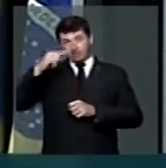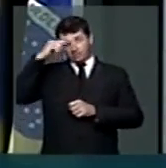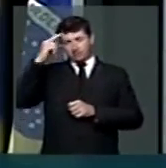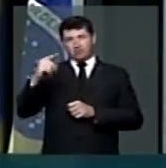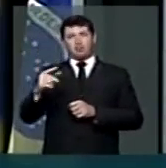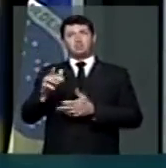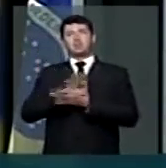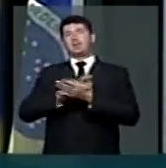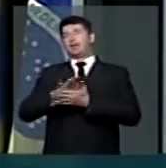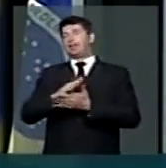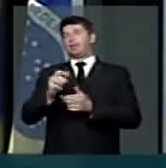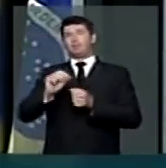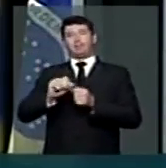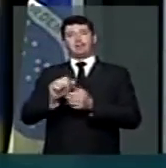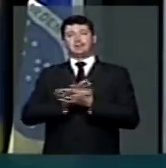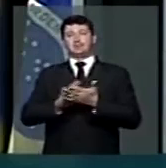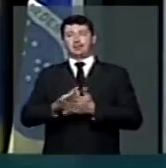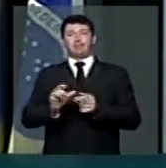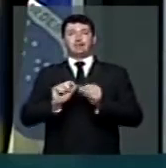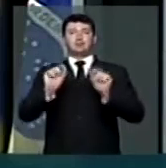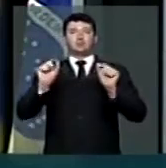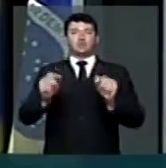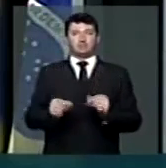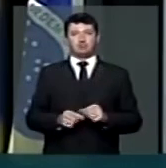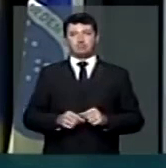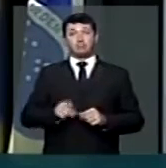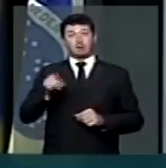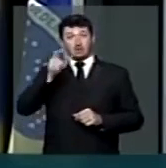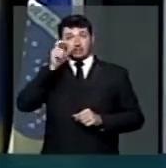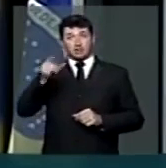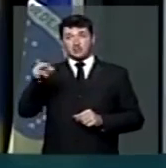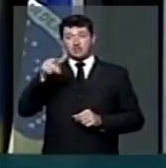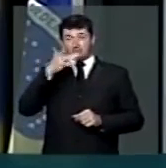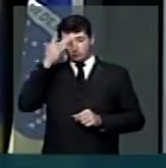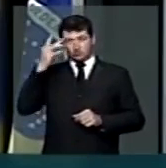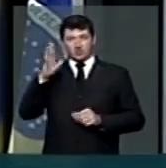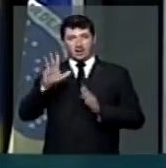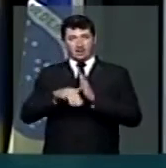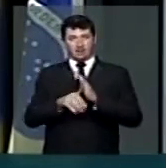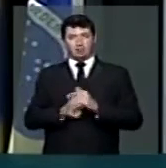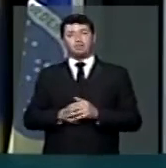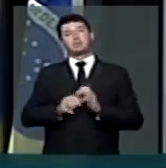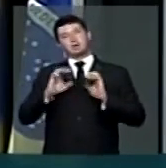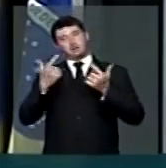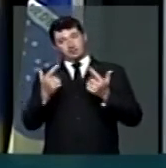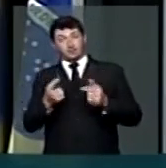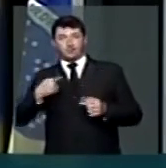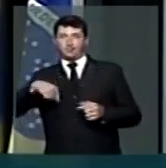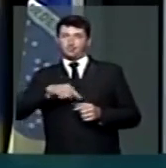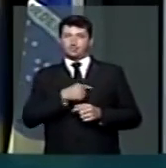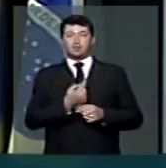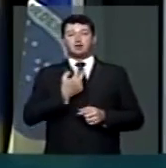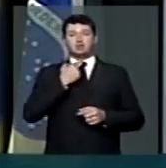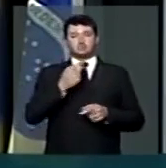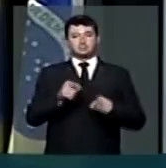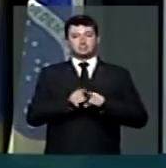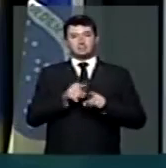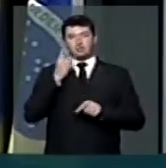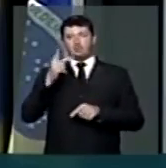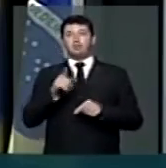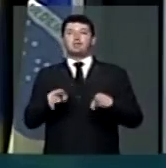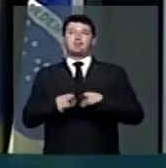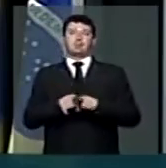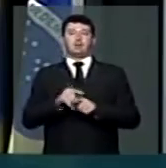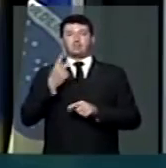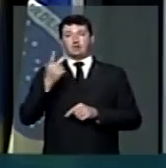ser feito. E isso interessa aos corruptos. É claro que nós não podemos simplesmente querer